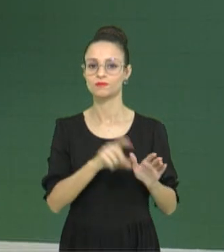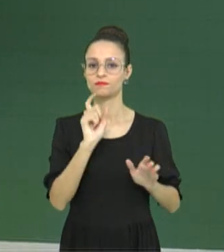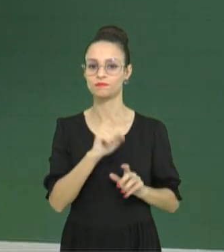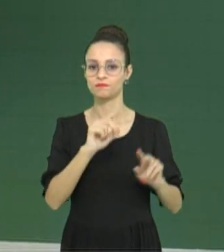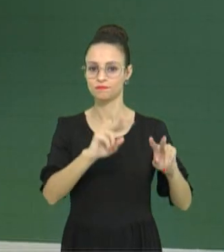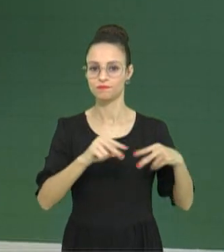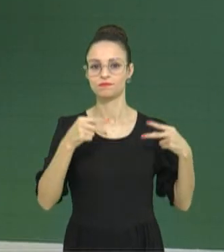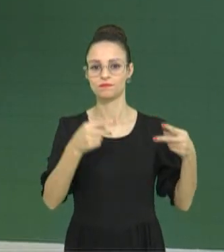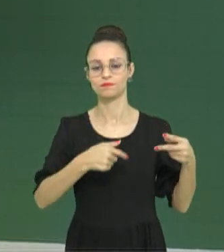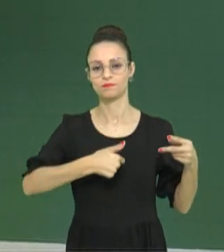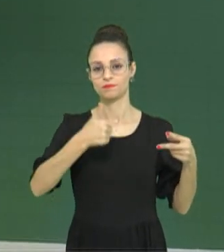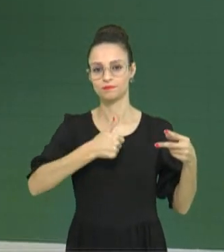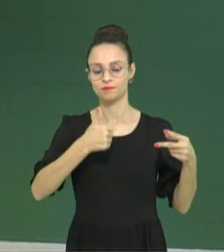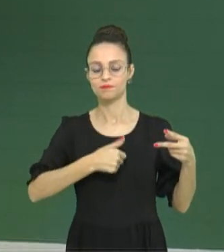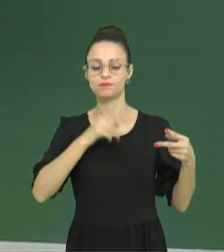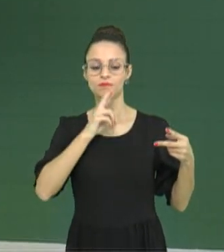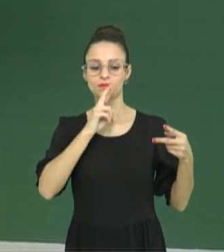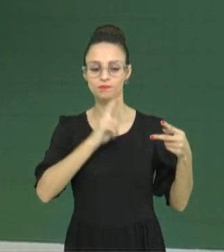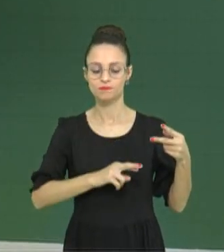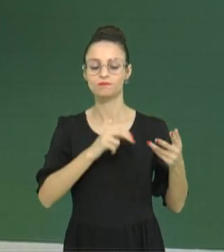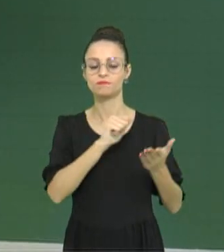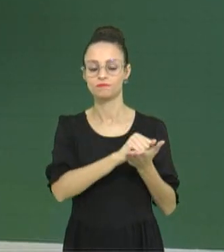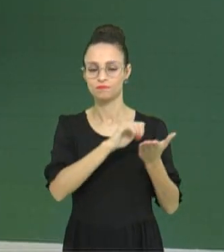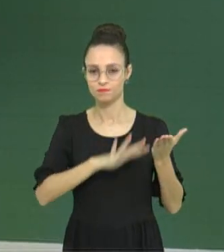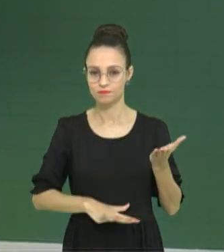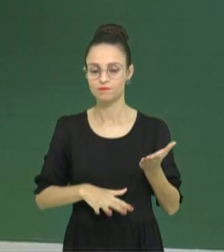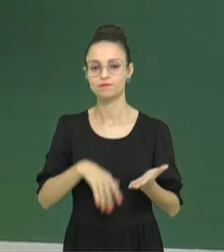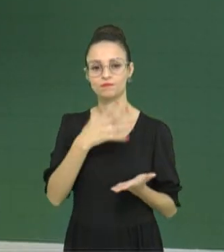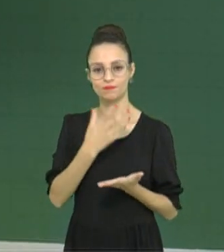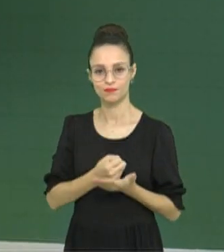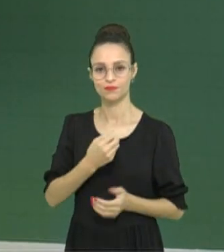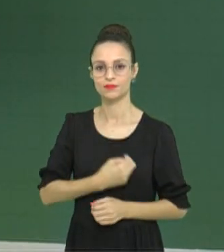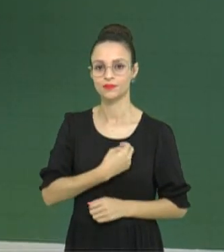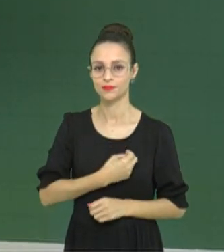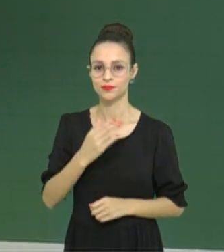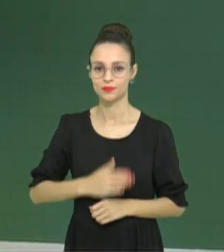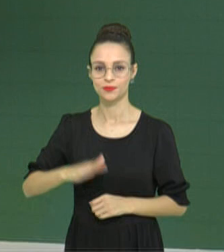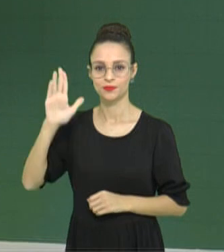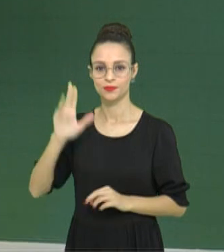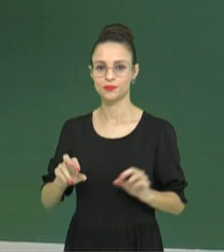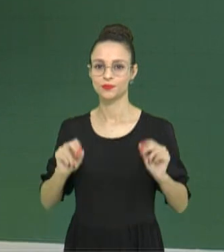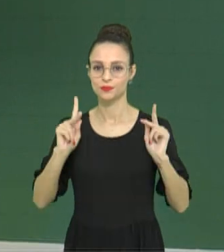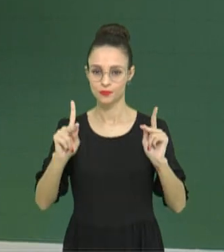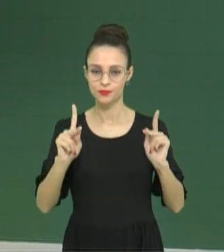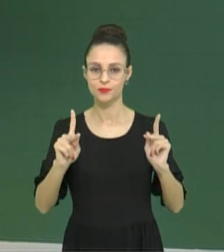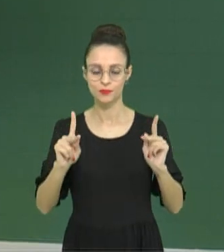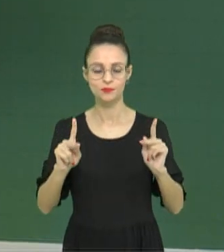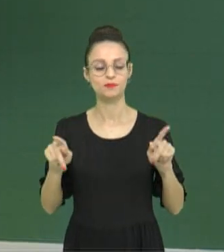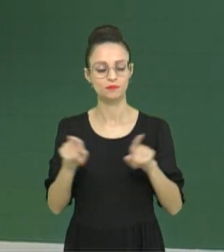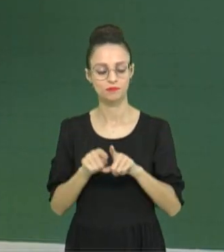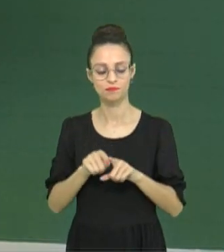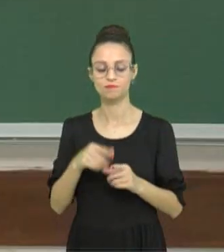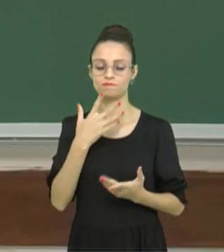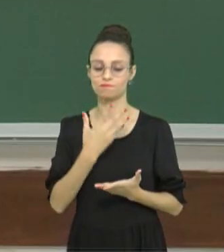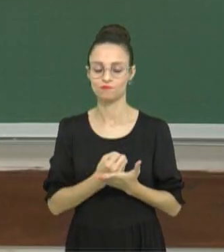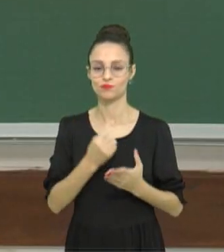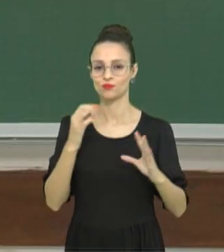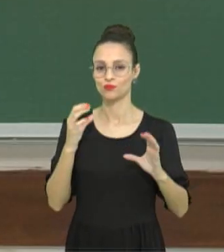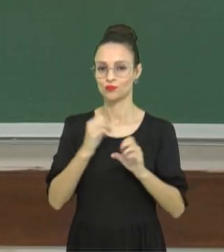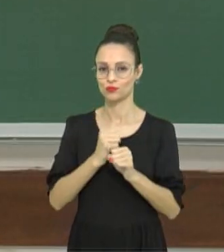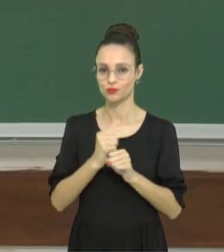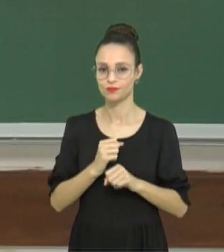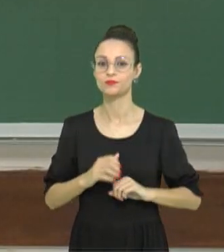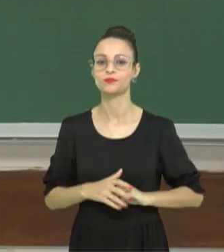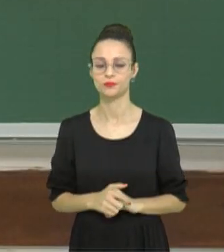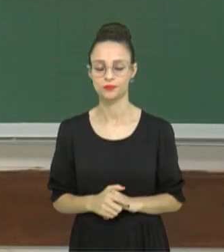responda as duas perguntas e pronto, a sua presença já está confirmada e você vai ter ali a sua nota com o seu professor. Muito bem, hoje